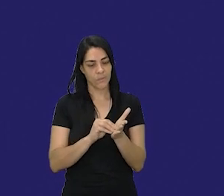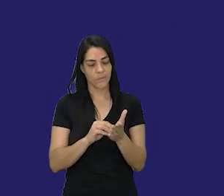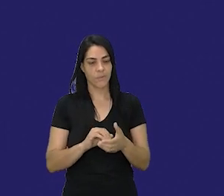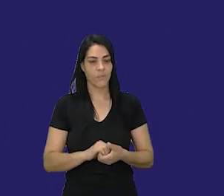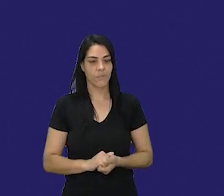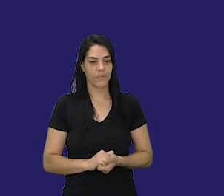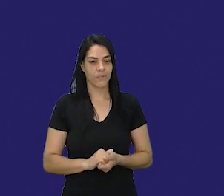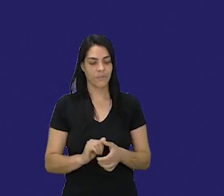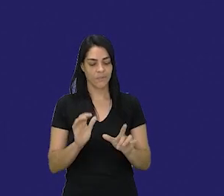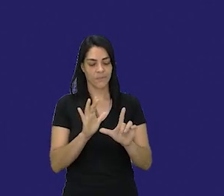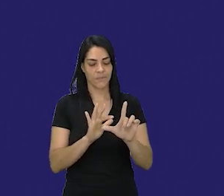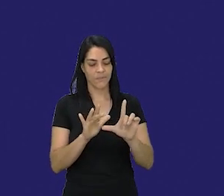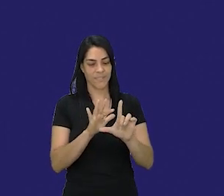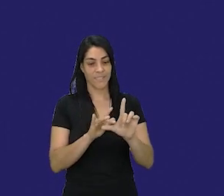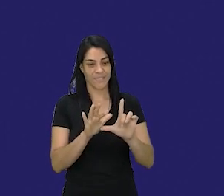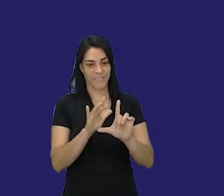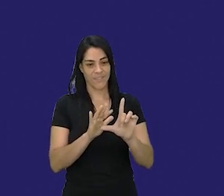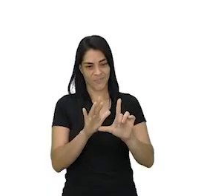Desculpa, Cris.